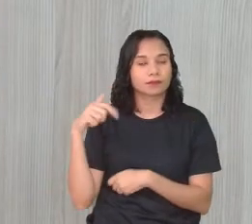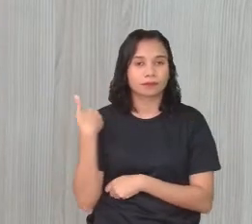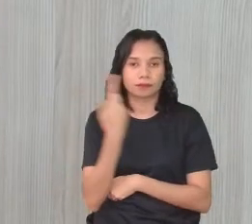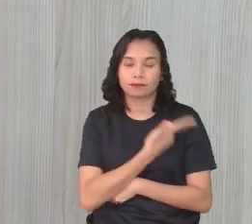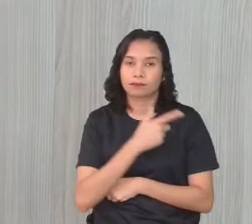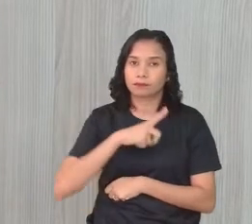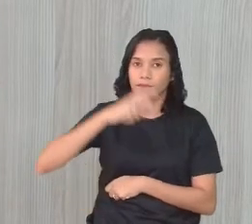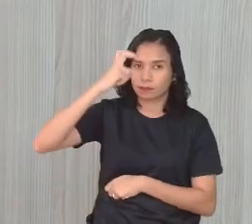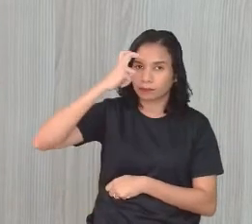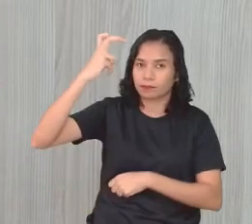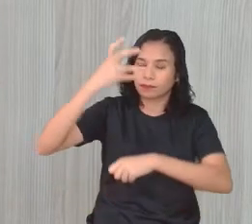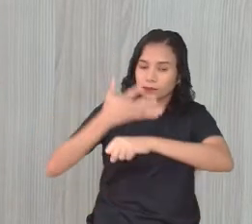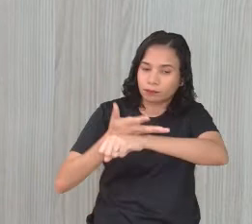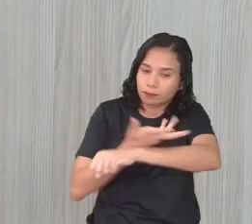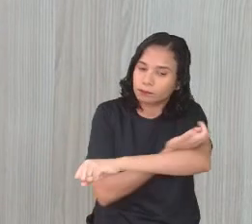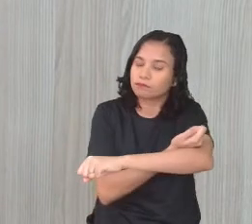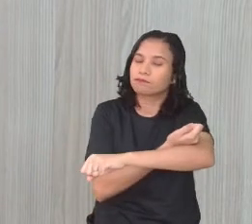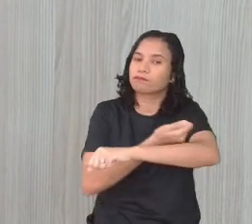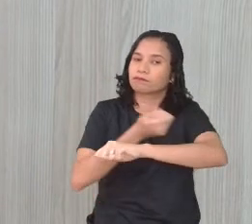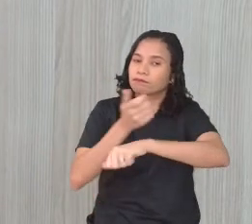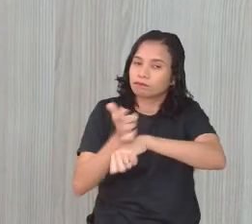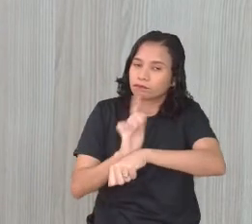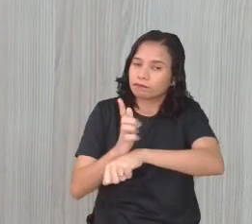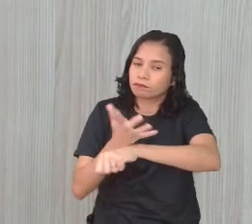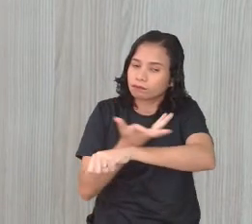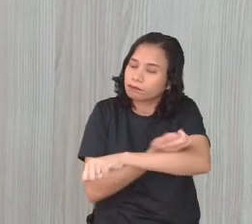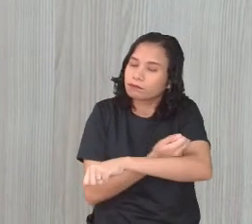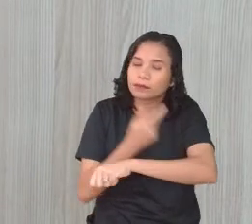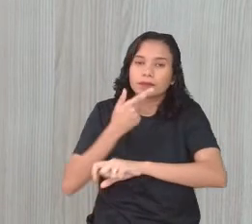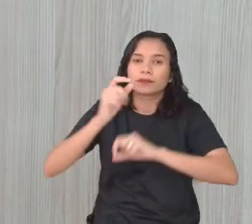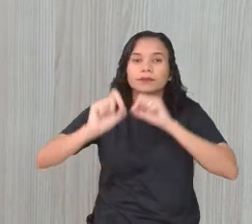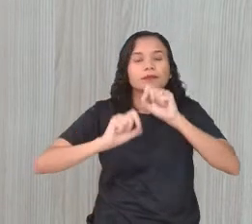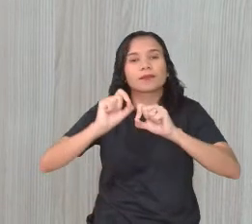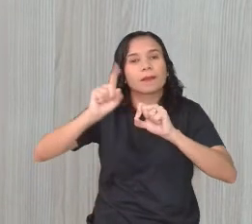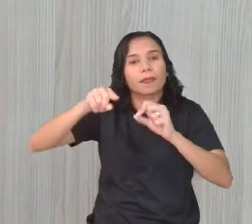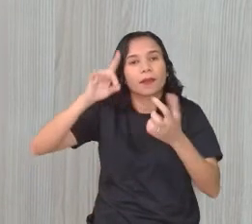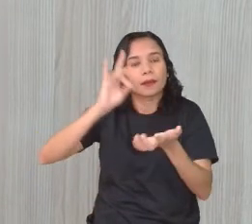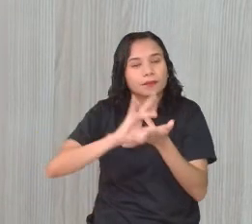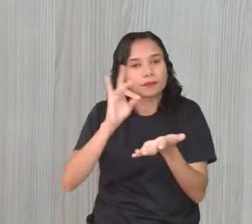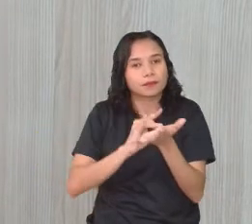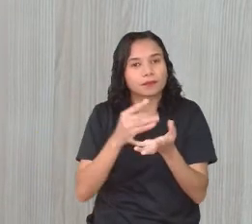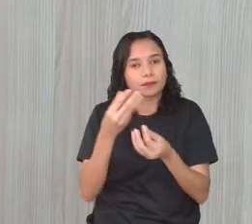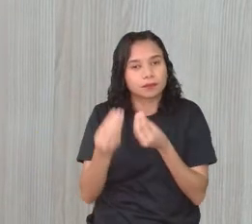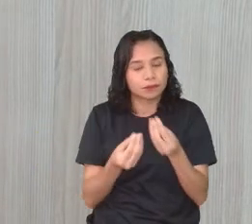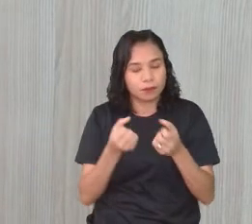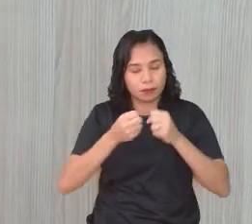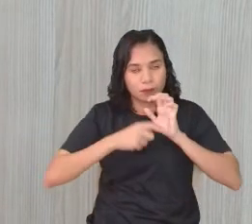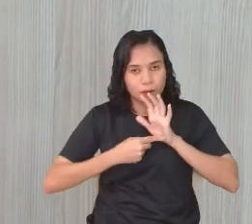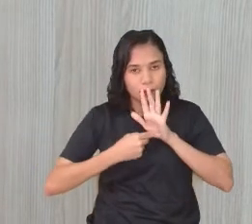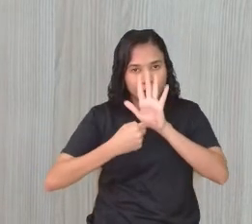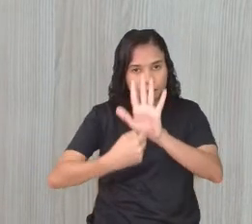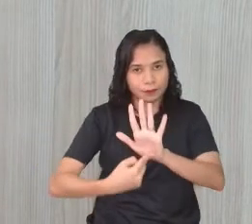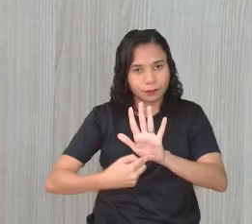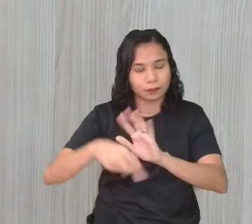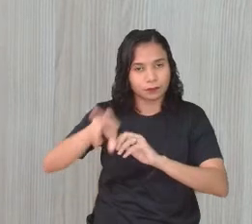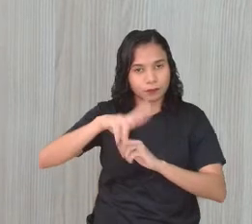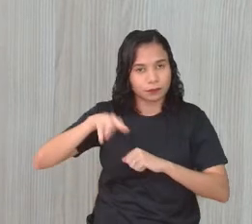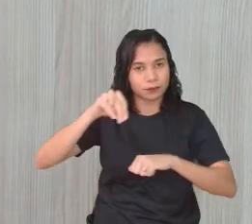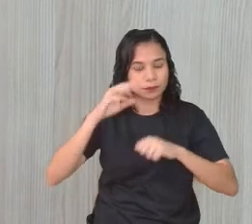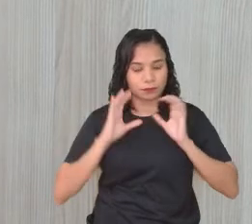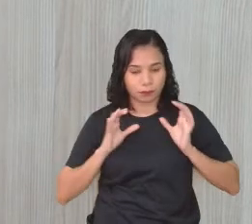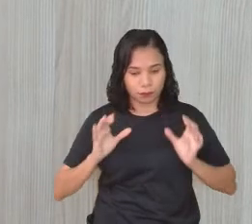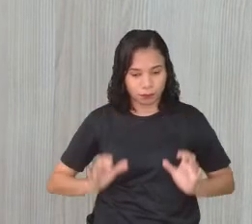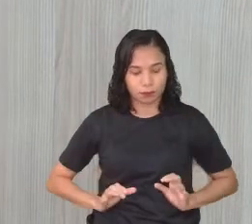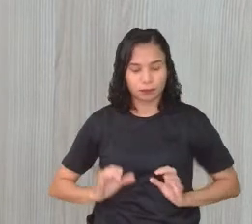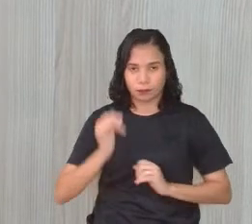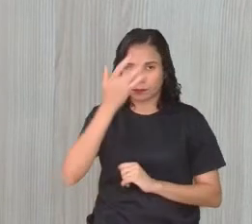ter inteligência emocional, né? E eu acho que essa inteligência emocional, ela vai se manifestar no próprio